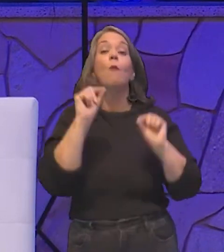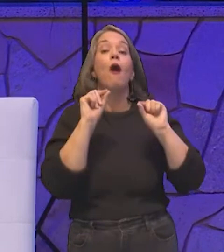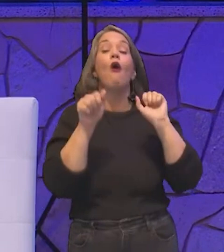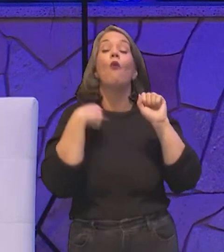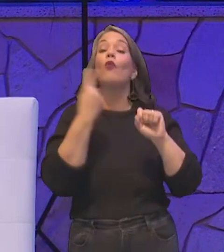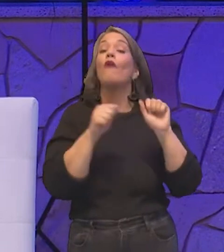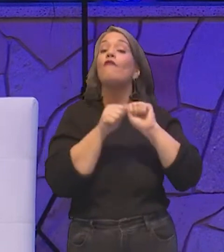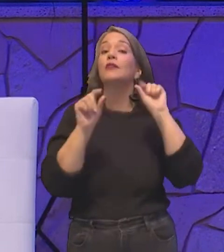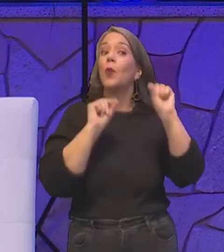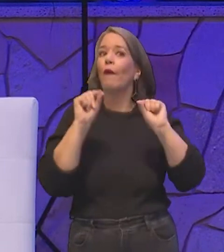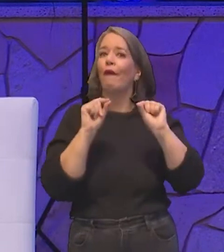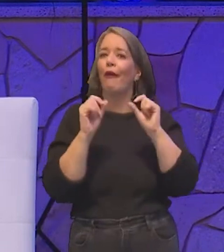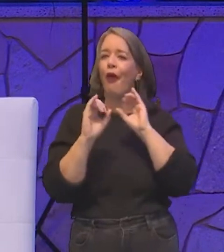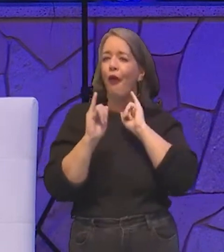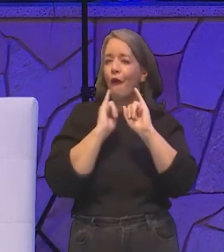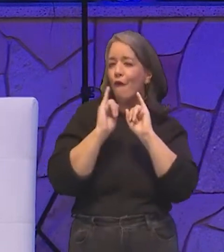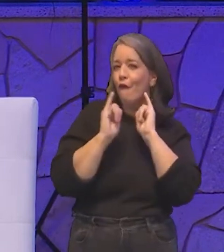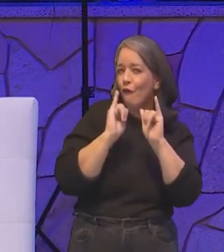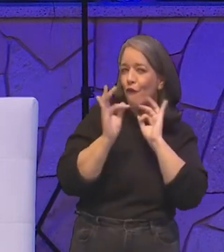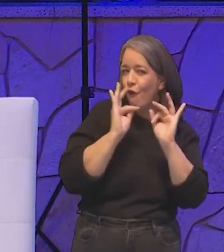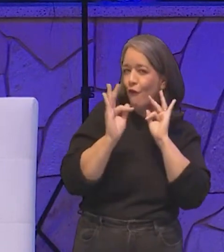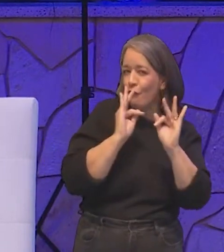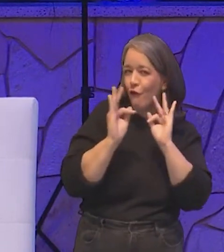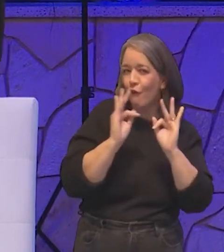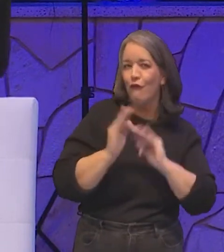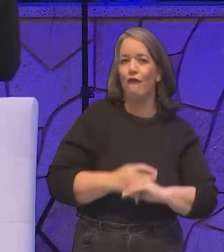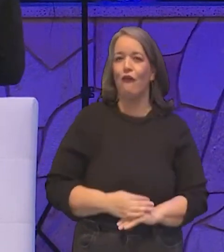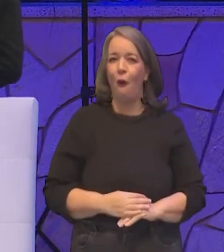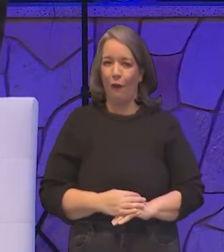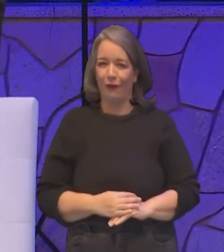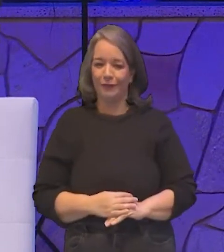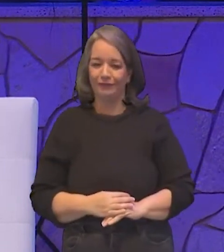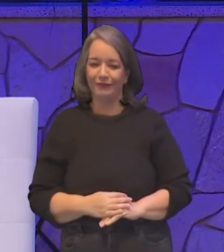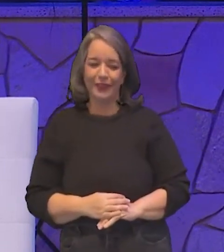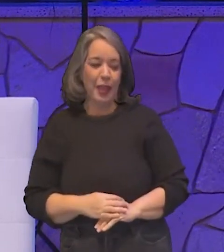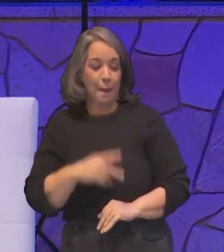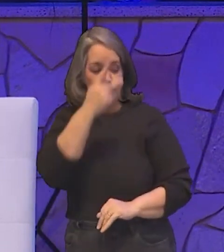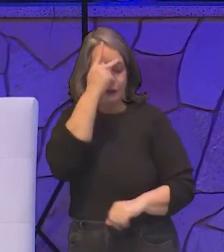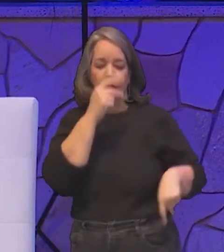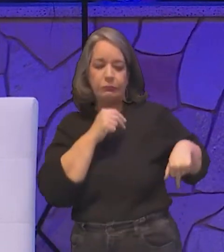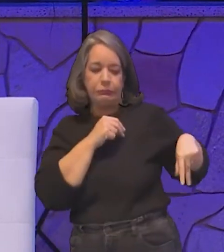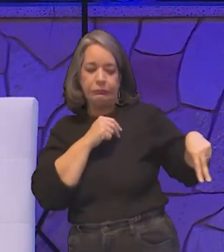amigos. É fácil para nós cometermos aquela famosa fofoca.